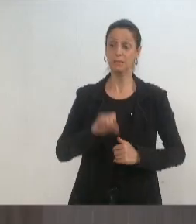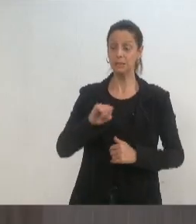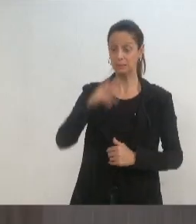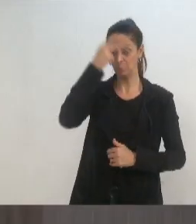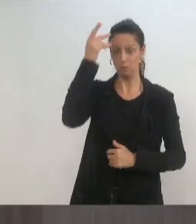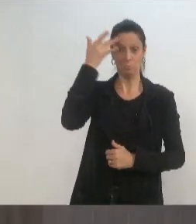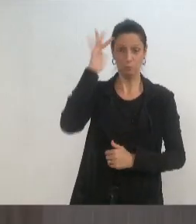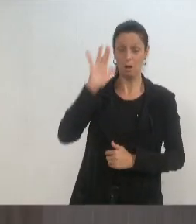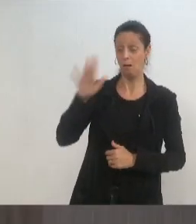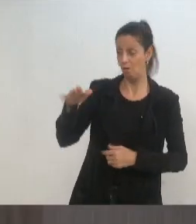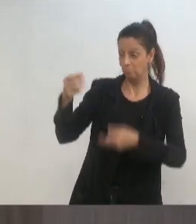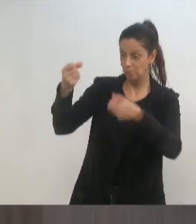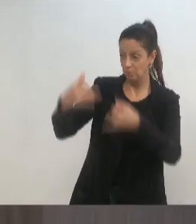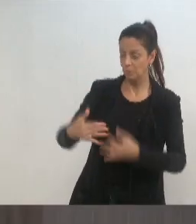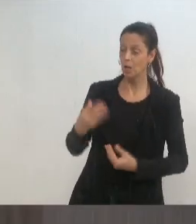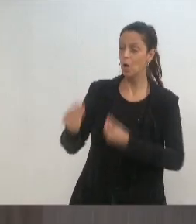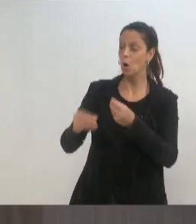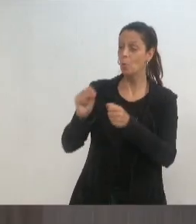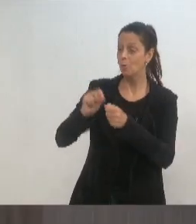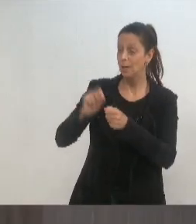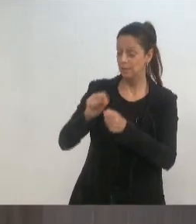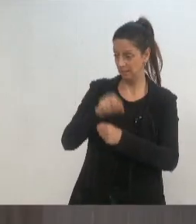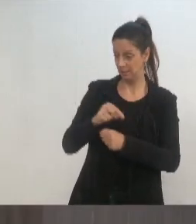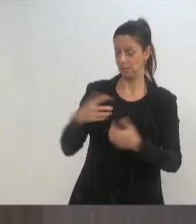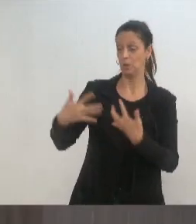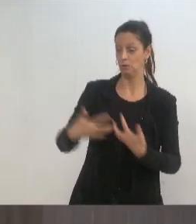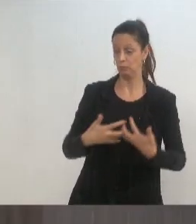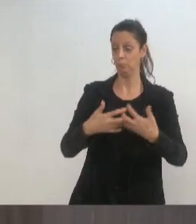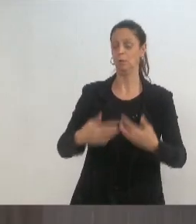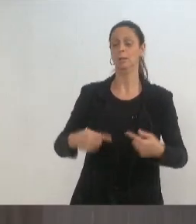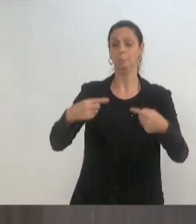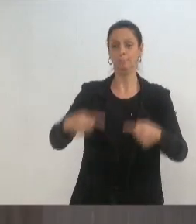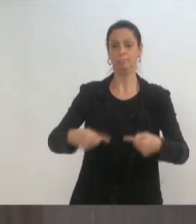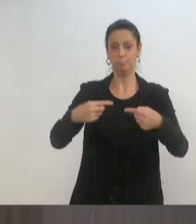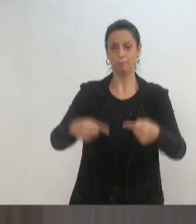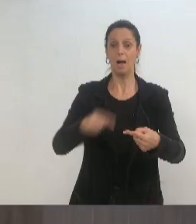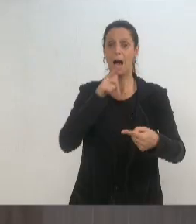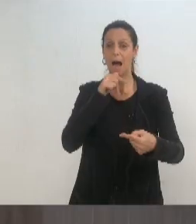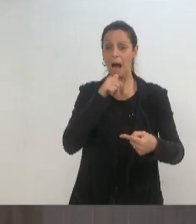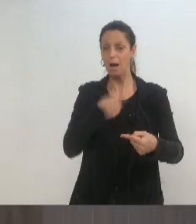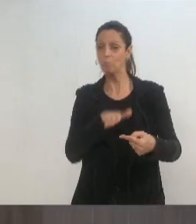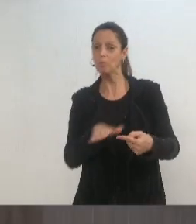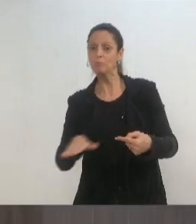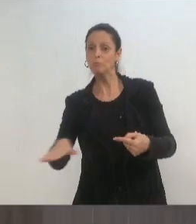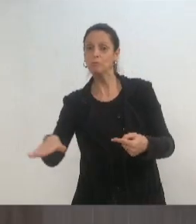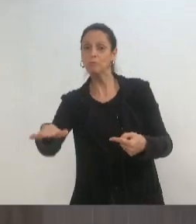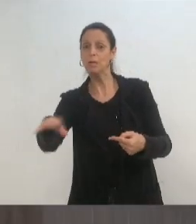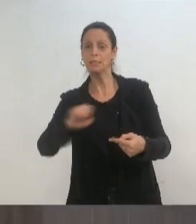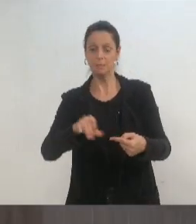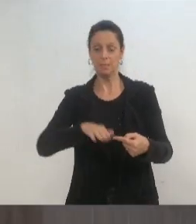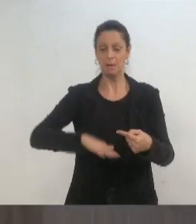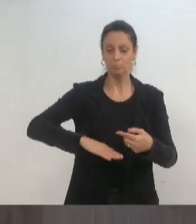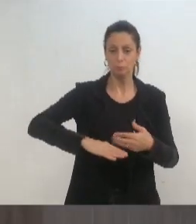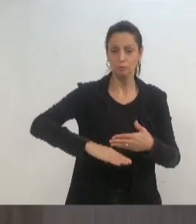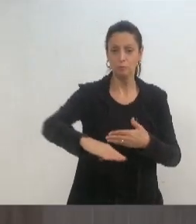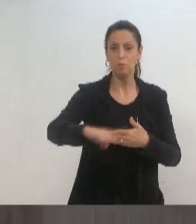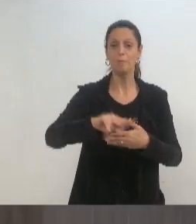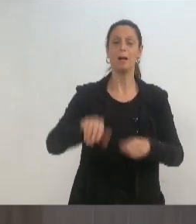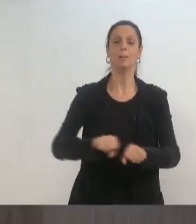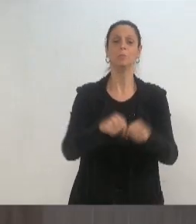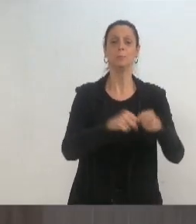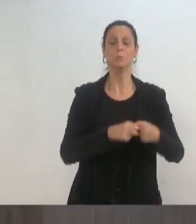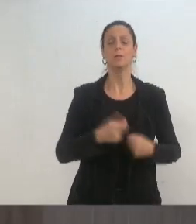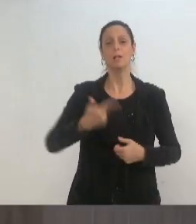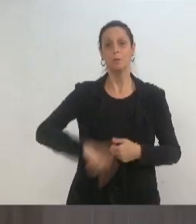ensinar. Aqui nessa rua, tens que fazer um pouquinho com a prancha de lado para a água correr, porque senão ela corre no meio da rua, destrói tudo. E daqui a uma semana tem que fazer